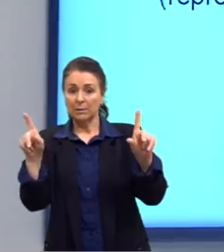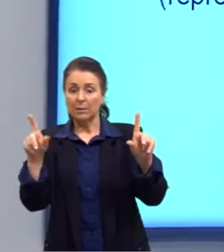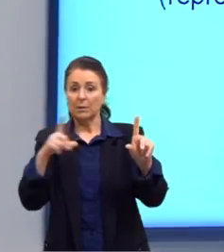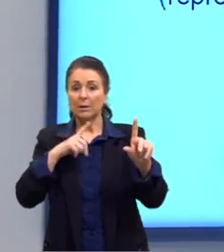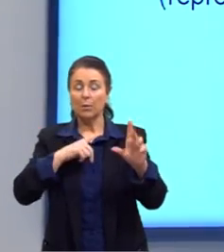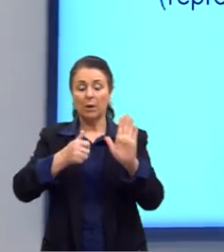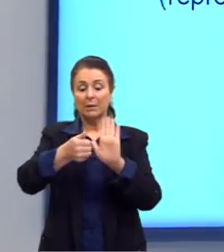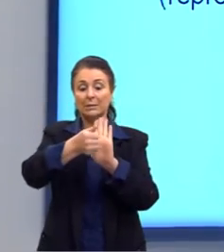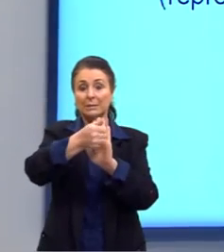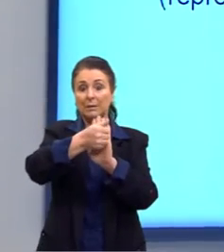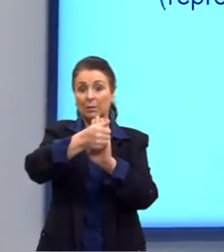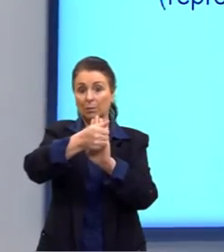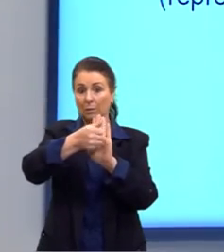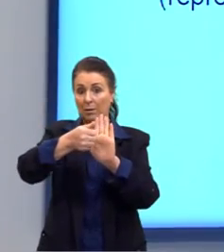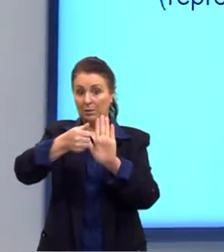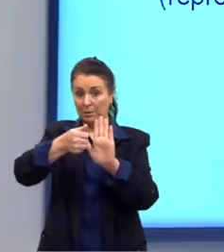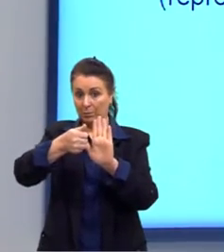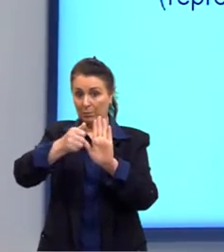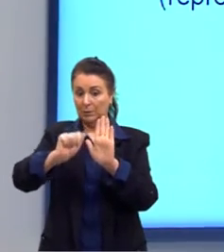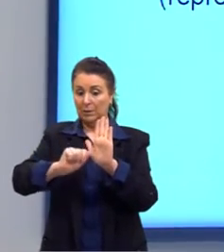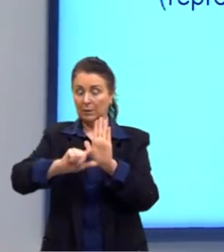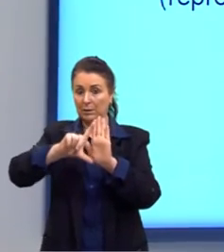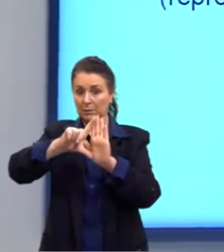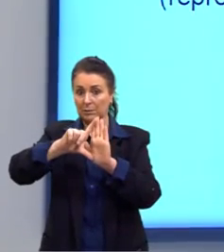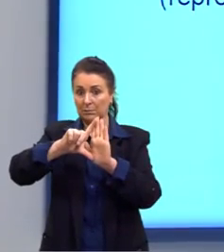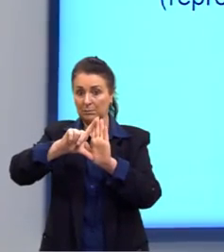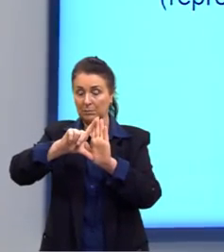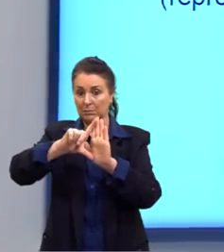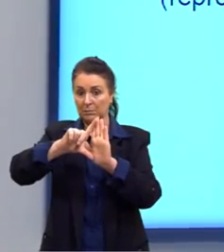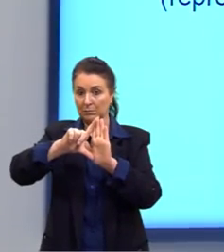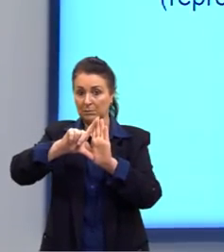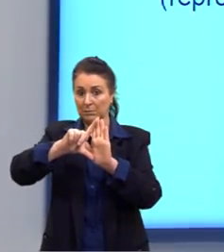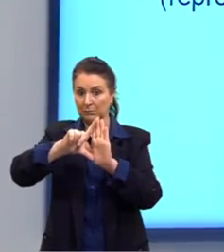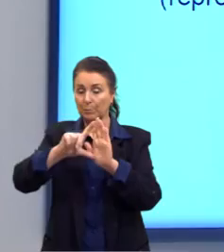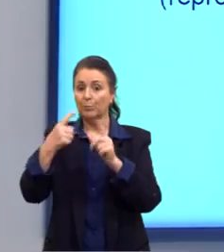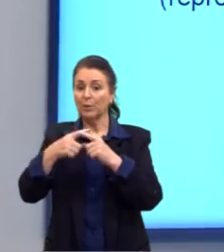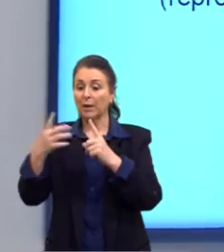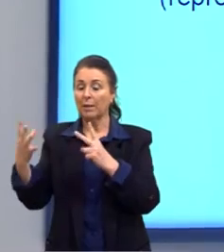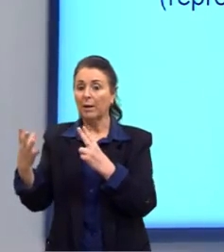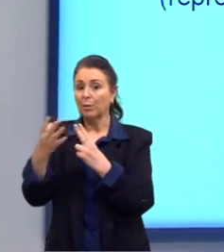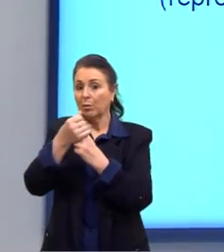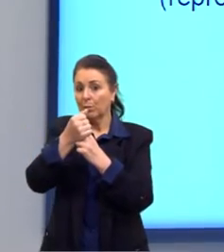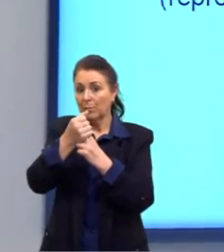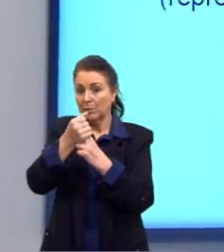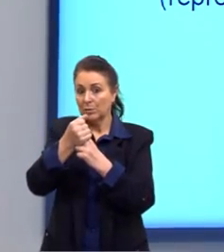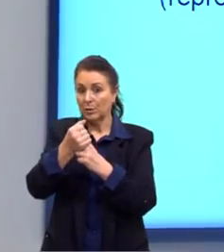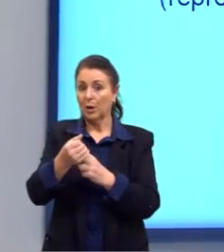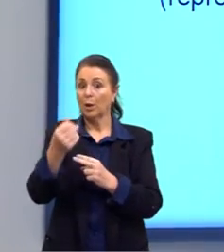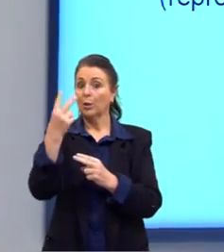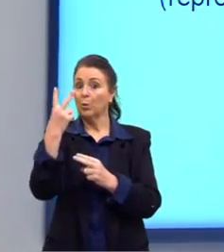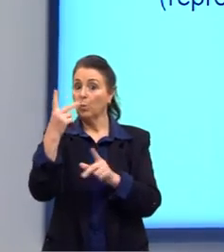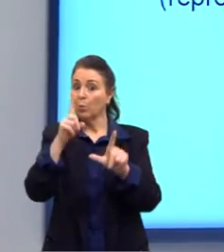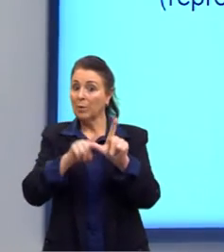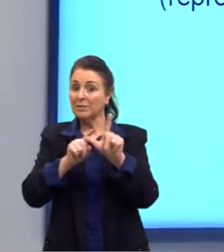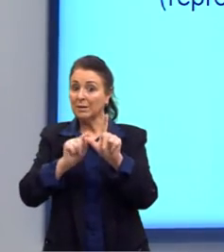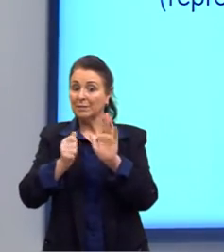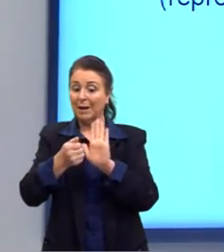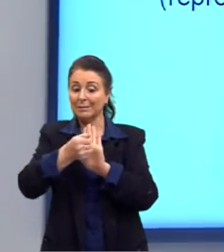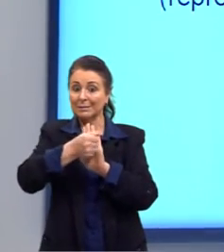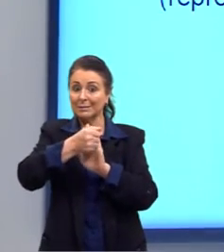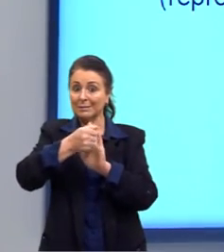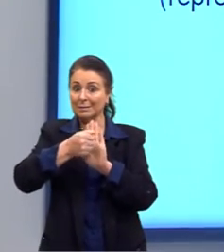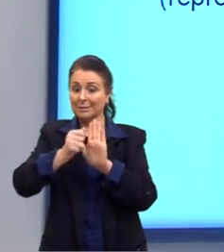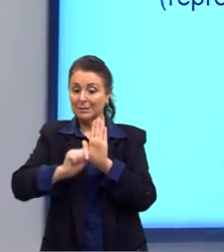azão azão à homozigose dominante duas letras maiúsculas e